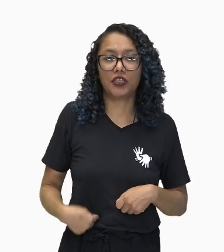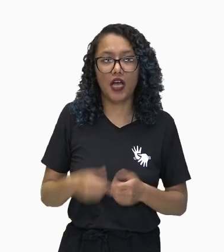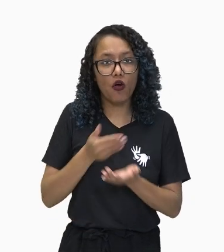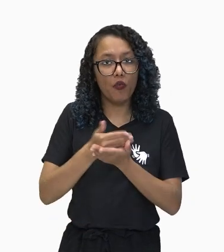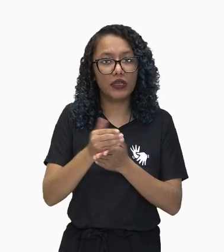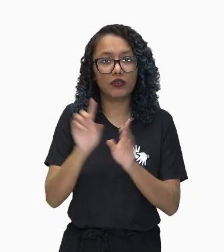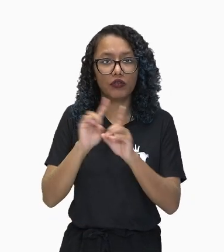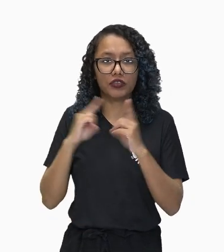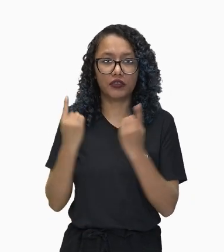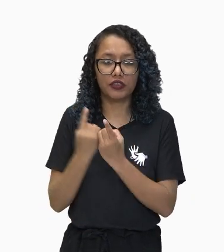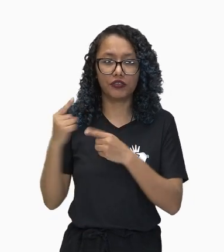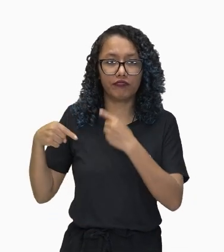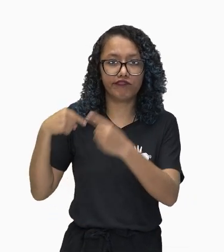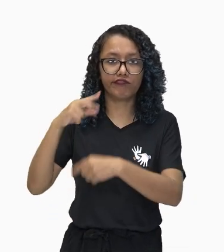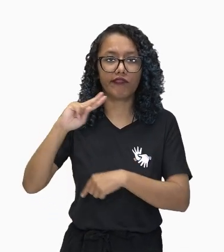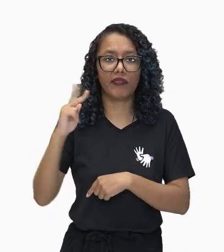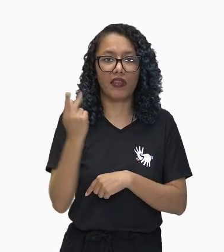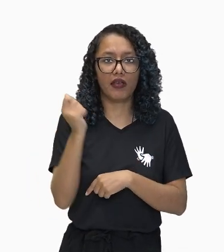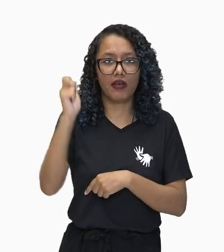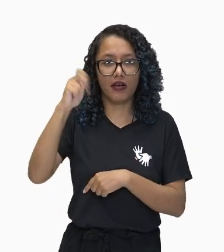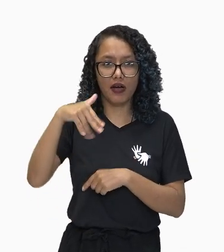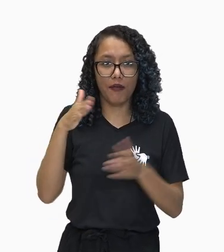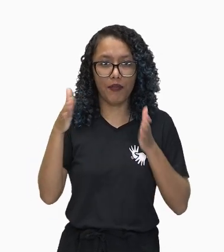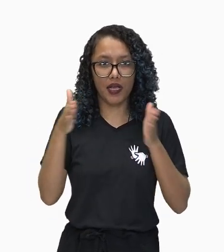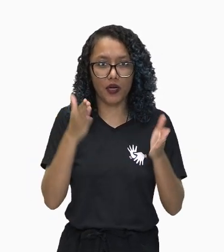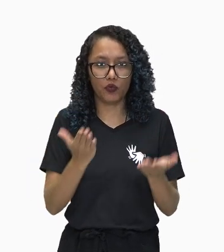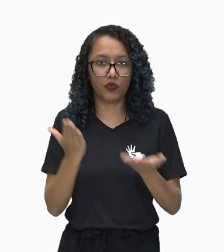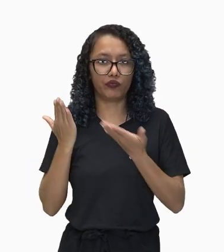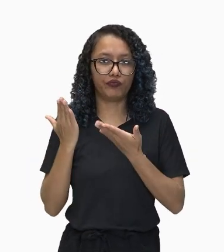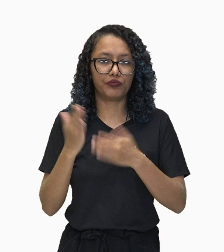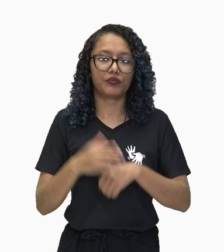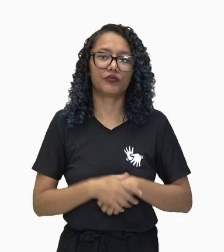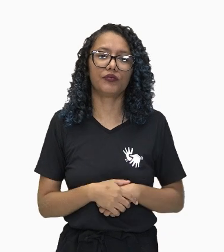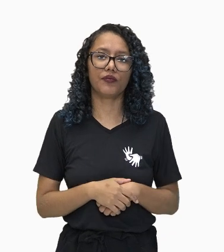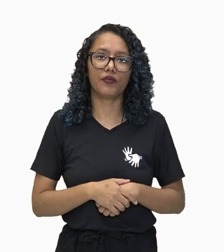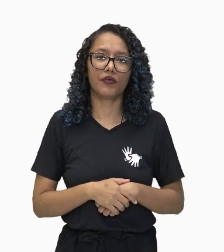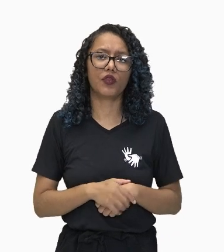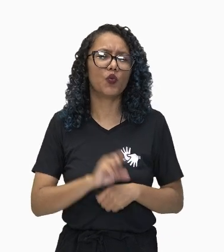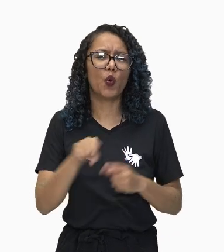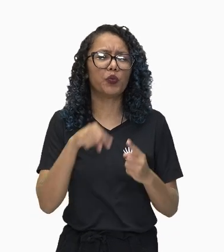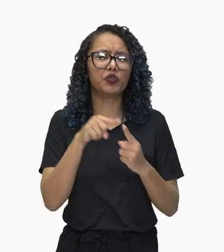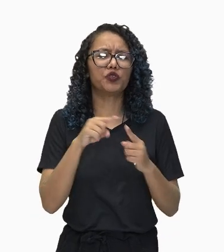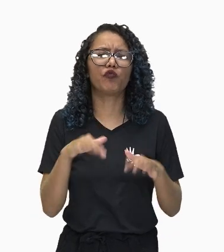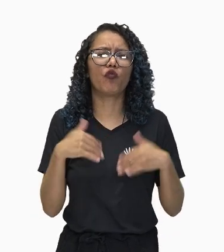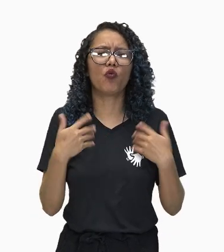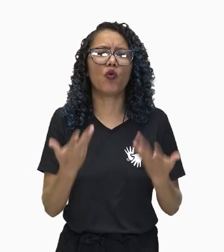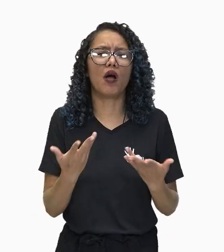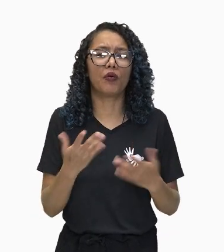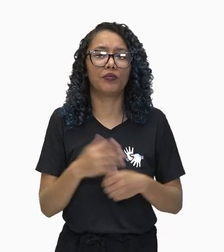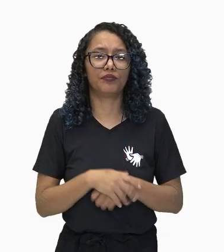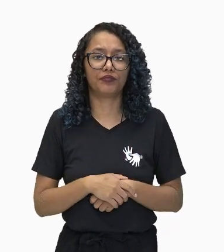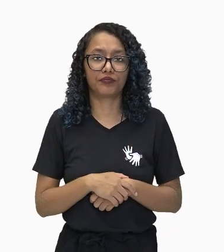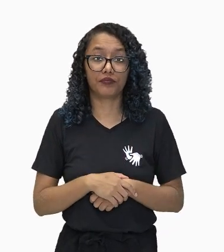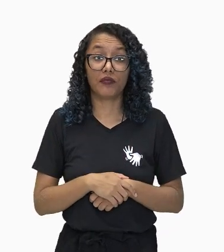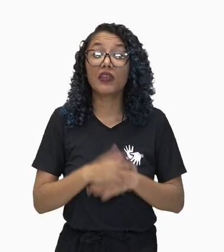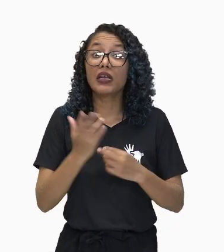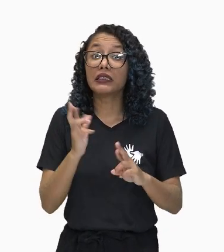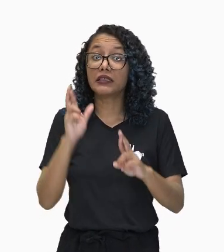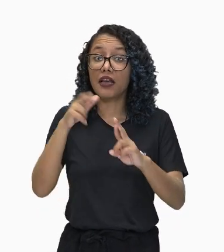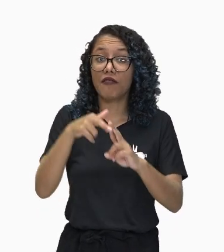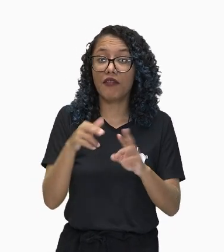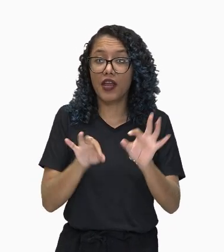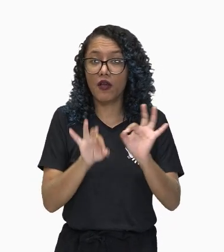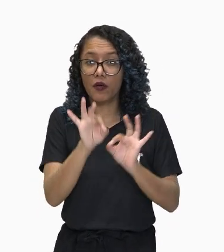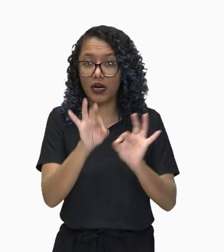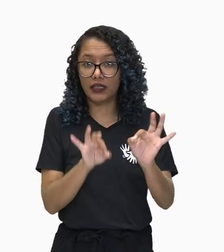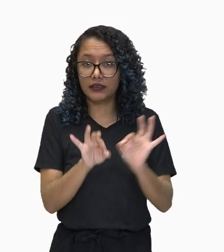206 a.C. até 220 d.C. E seu propósito é possivelmente atribuído aos preparativos ligados